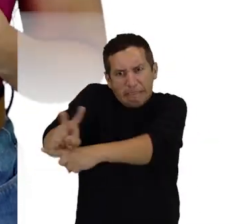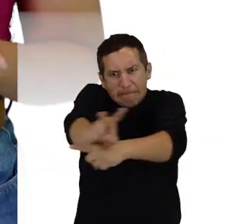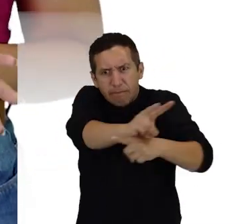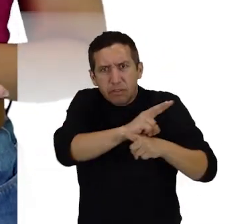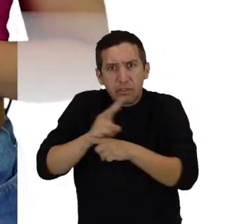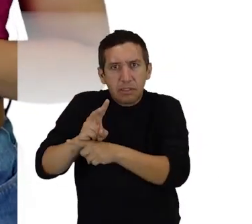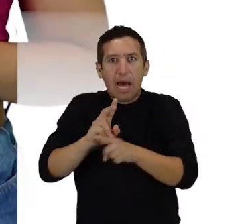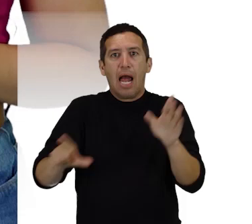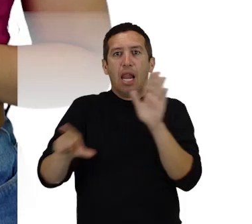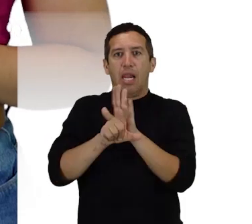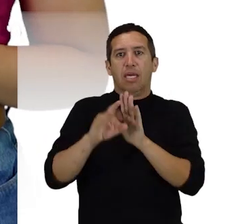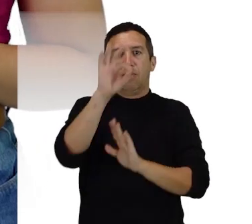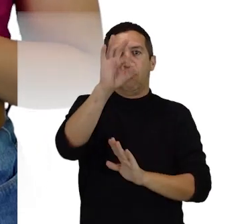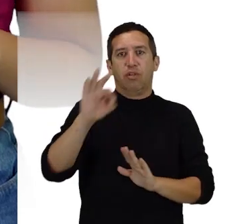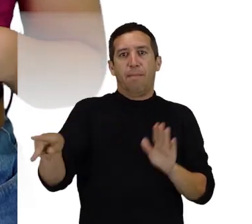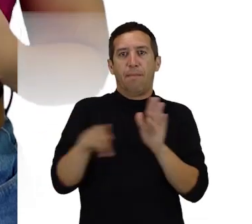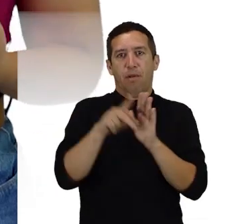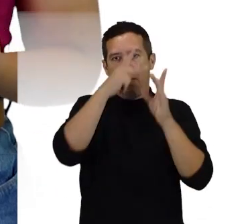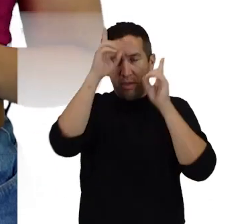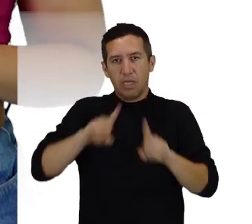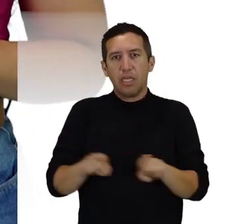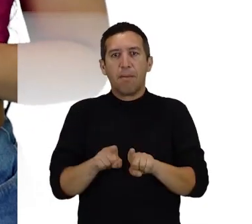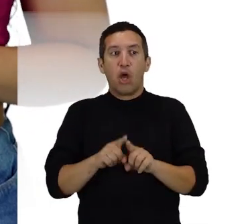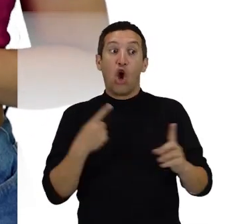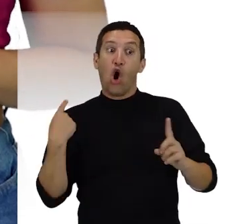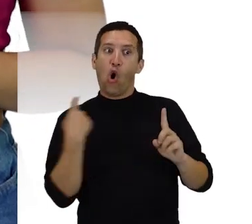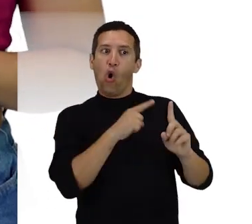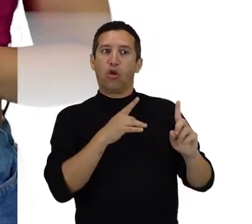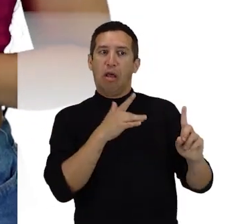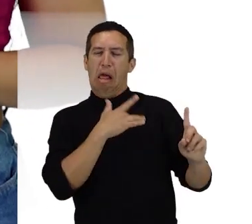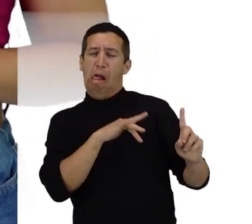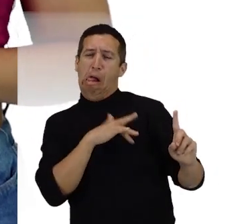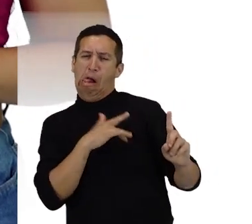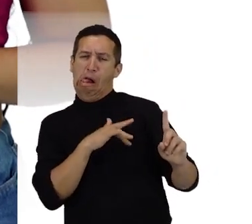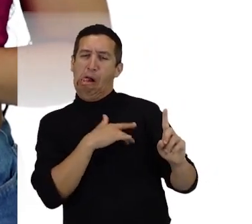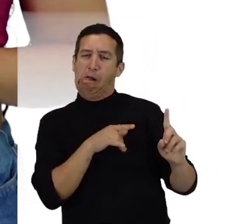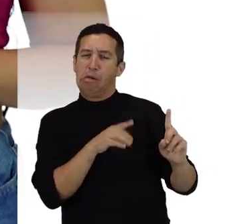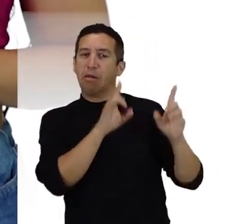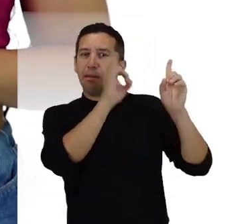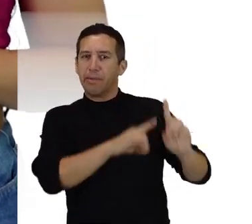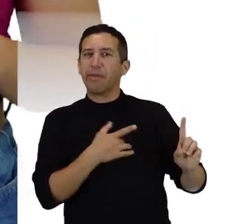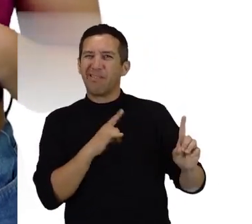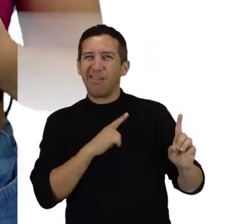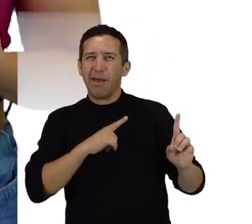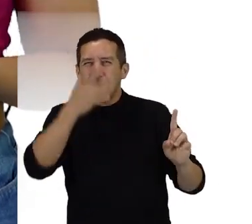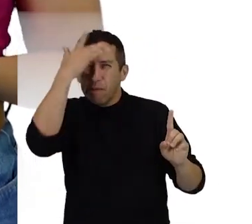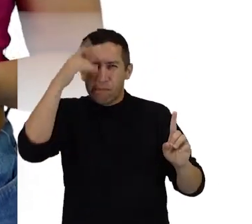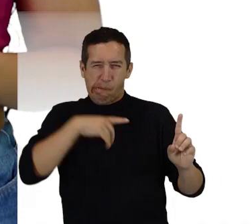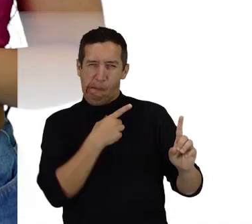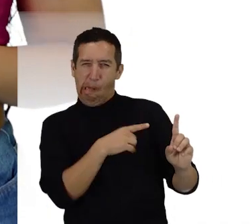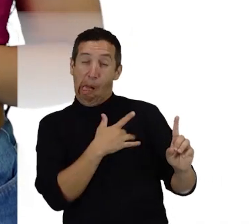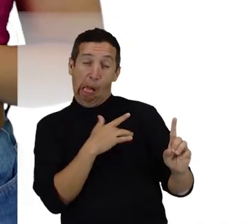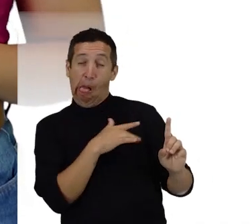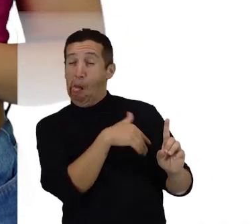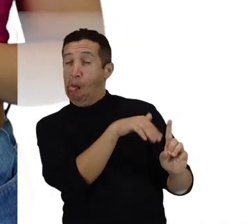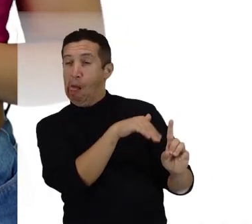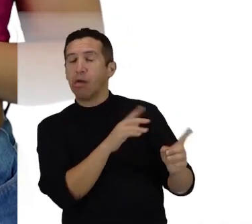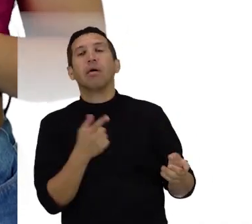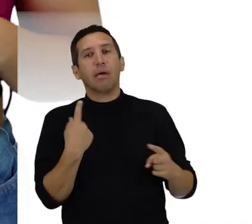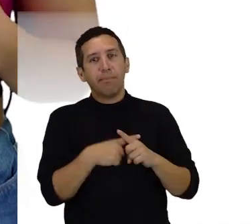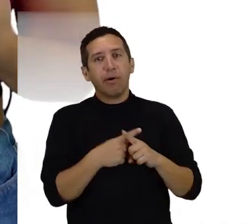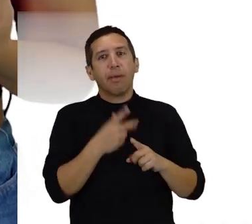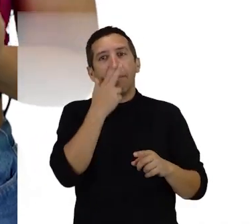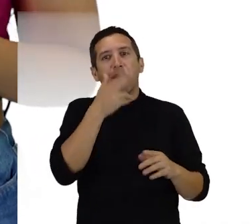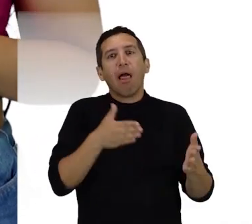compromisso em fiscalizar o cumprimento da lei de cotas e em combater o capacitismo, que é o preconceito e a discriminação que a pessoa com deficiência vive na